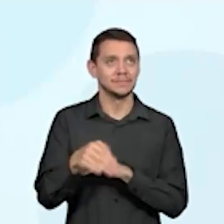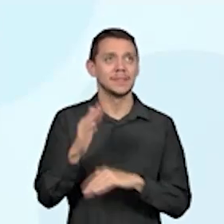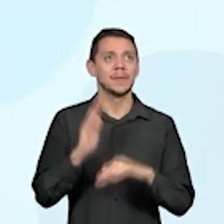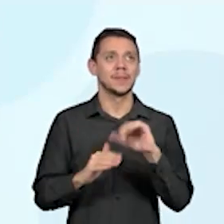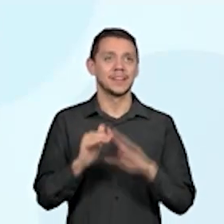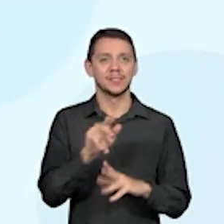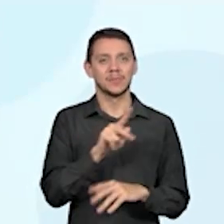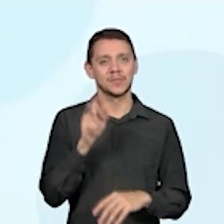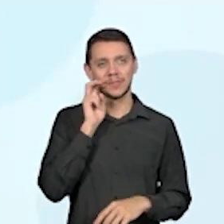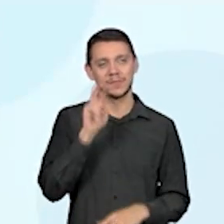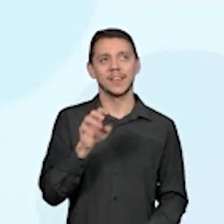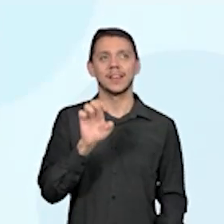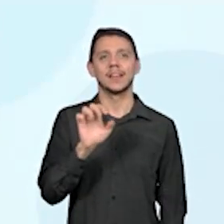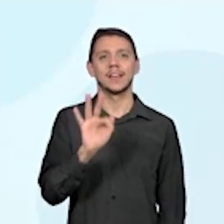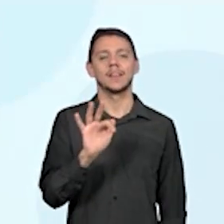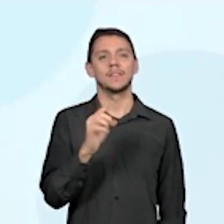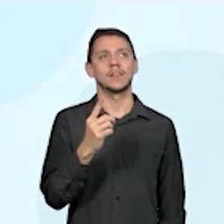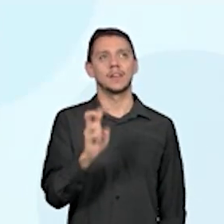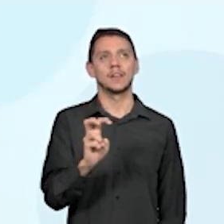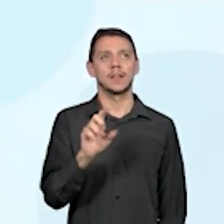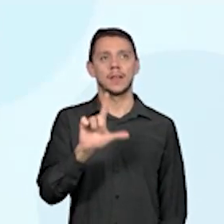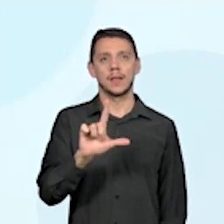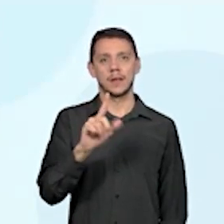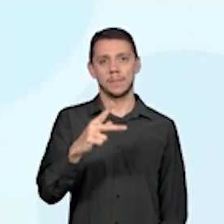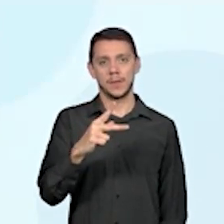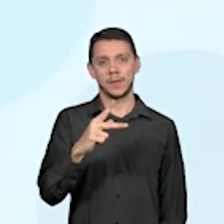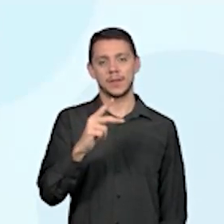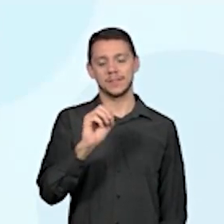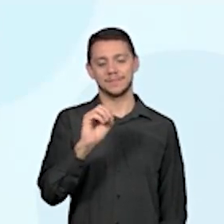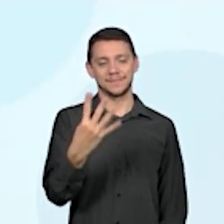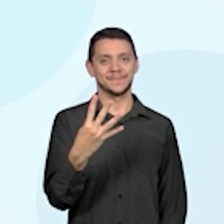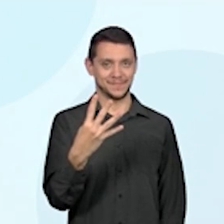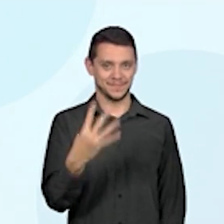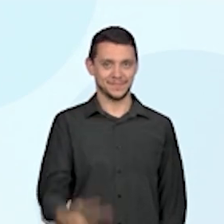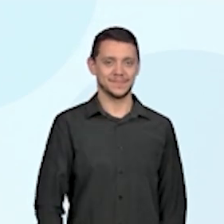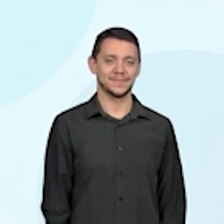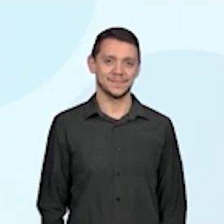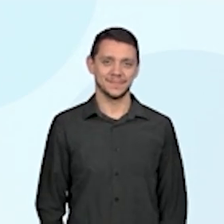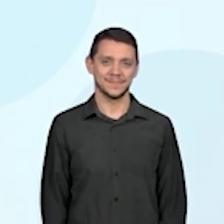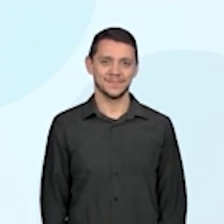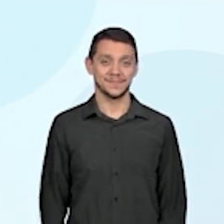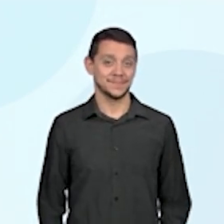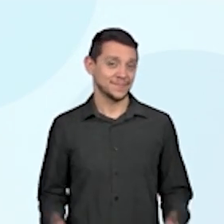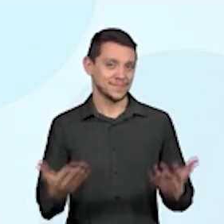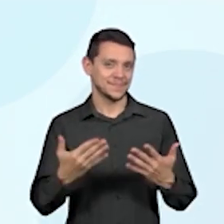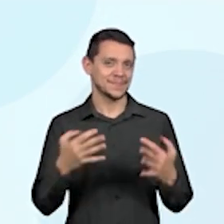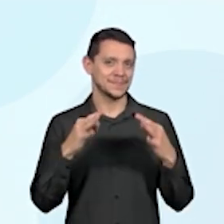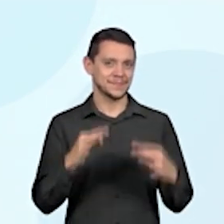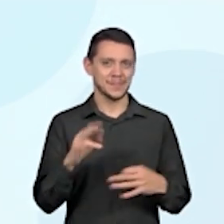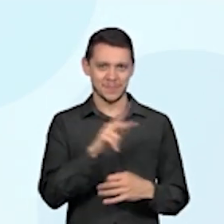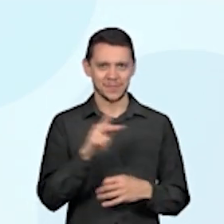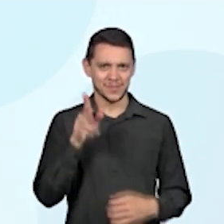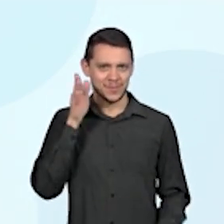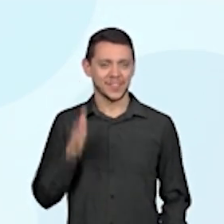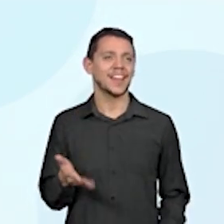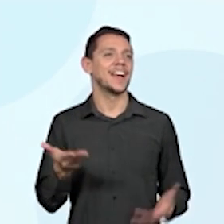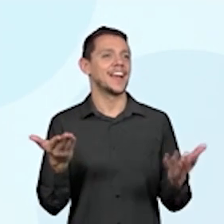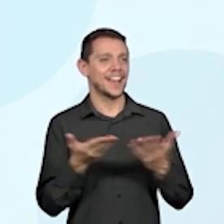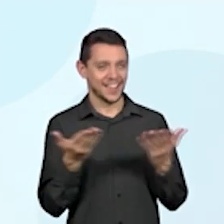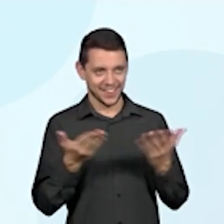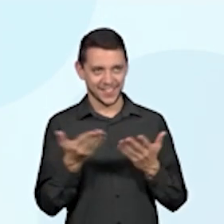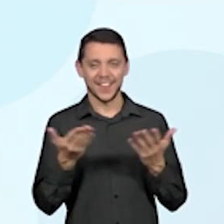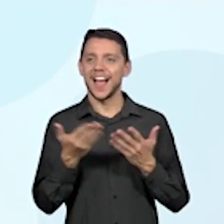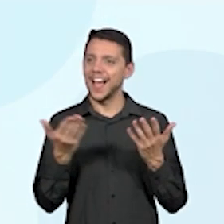professores, EF15, LP04. Agora sim, não é, professora Fran? Agora sim a